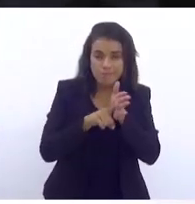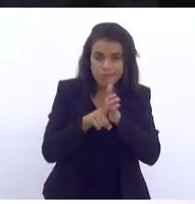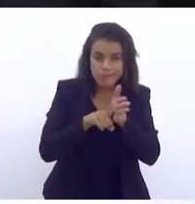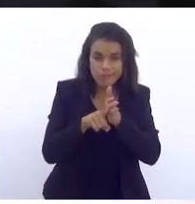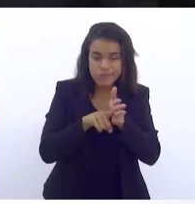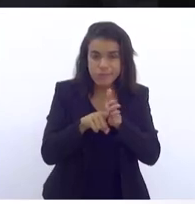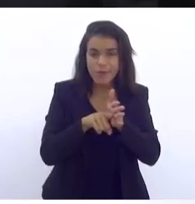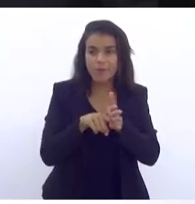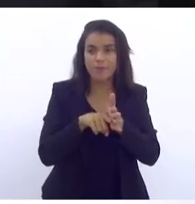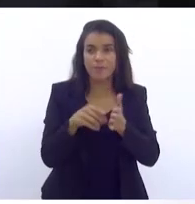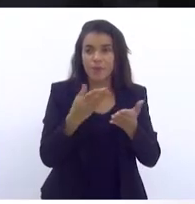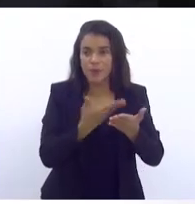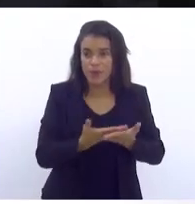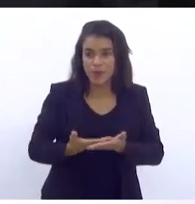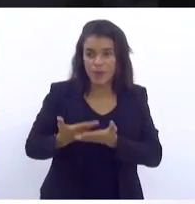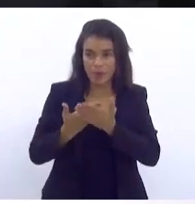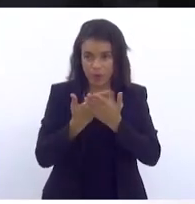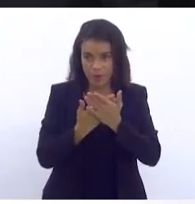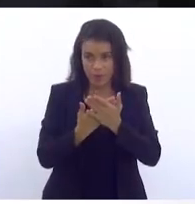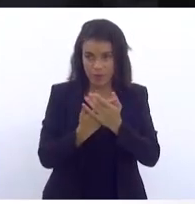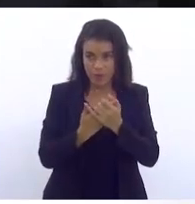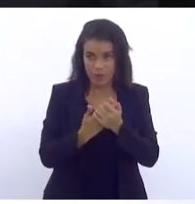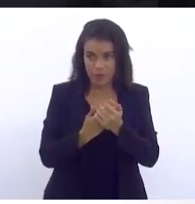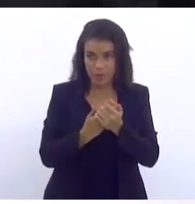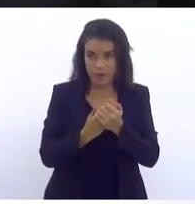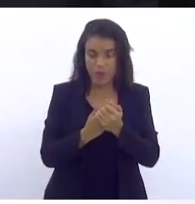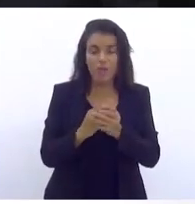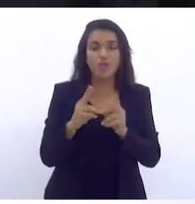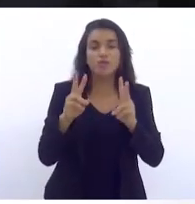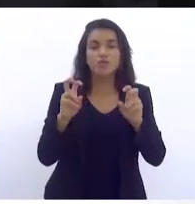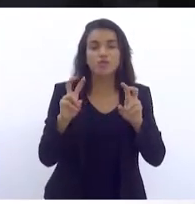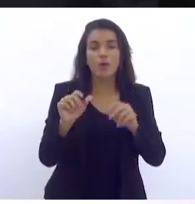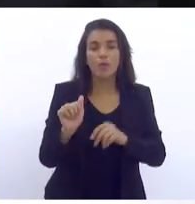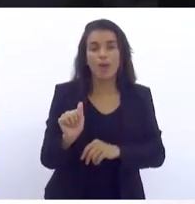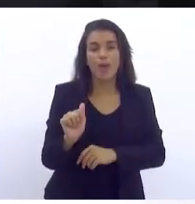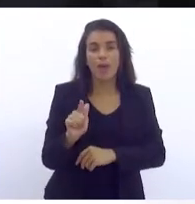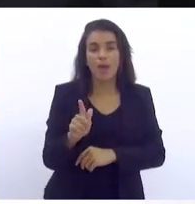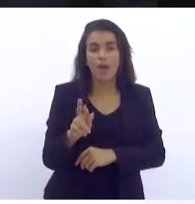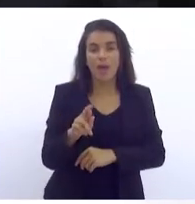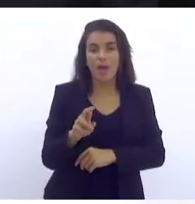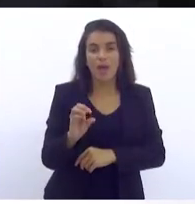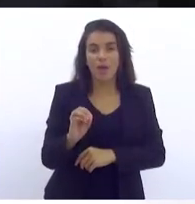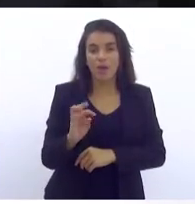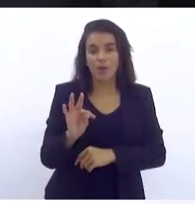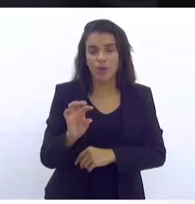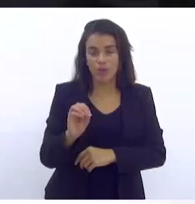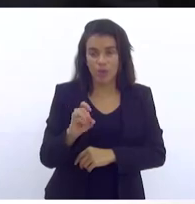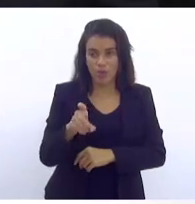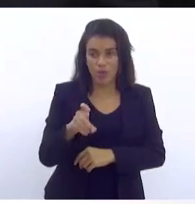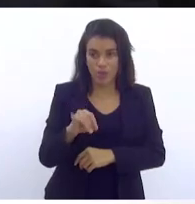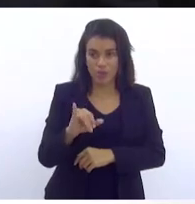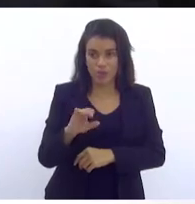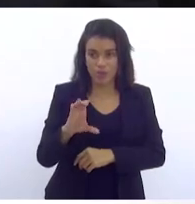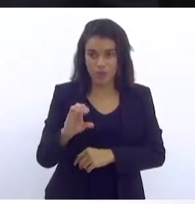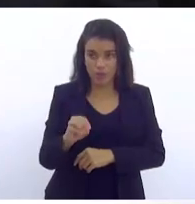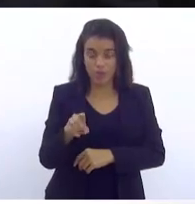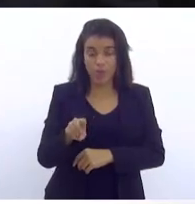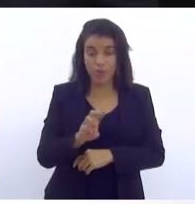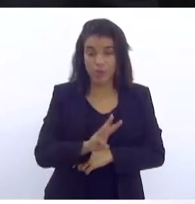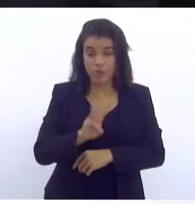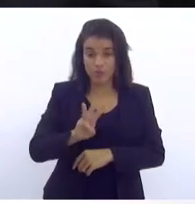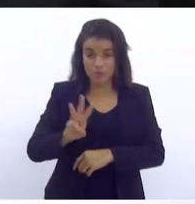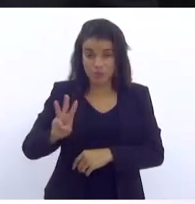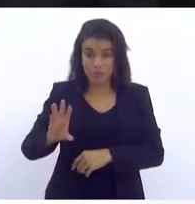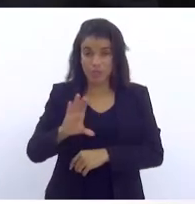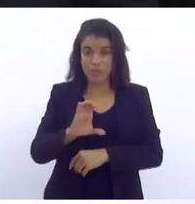a questão dos dos dos agrotóxicos presentes tanto na água bruta como na água tratada no nosso site da cedai a gente